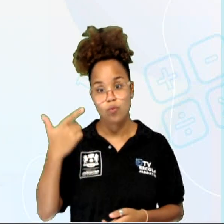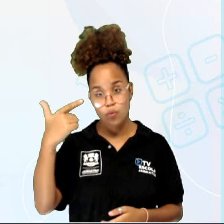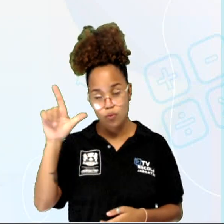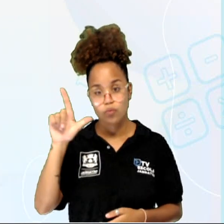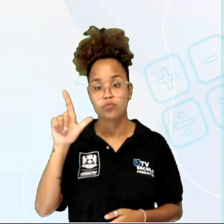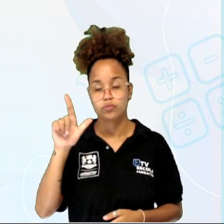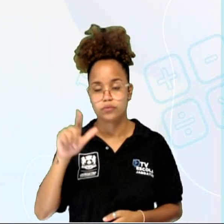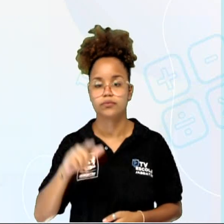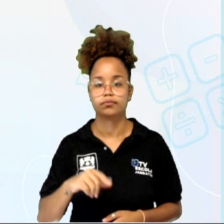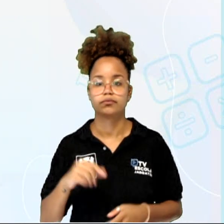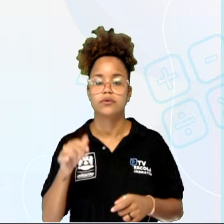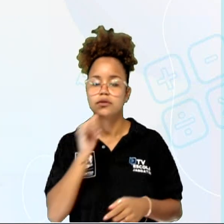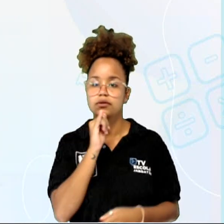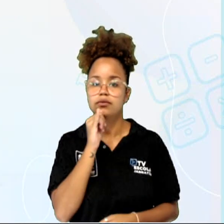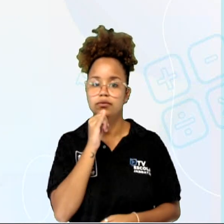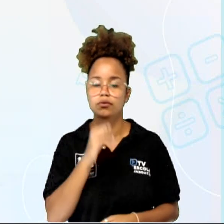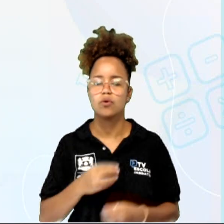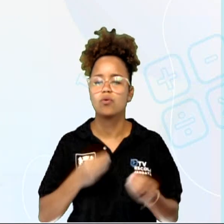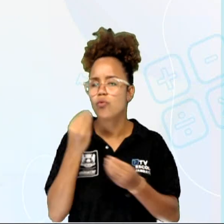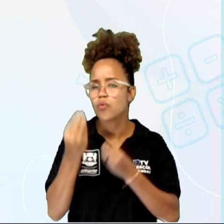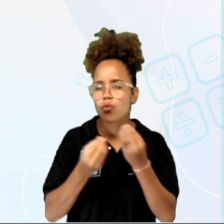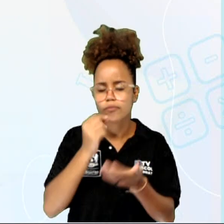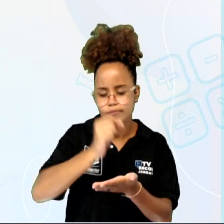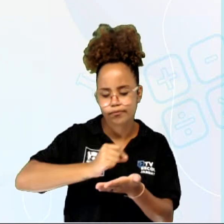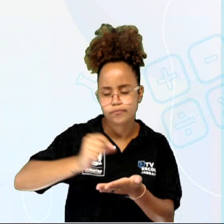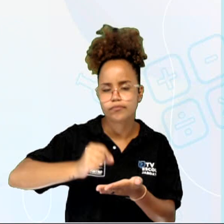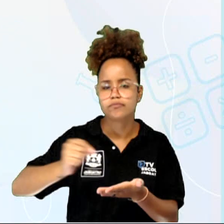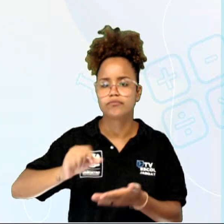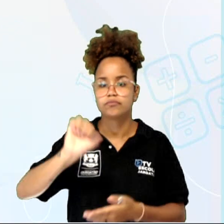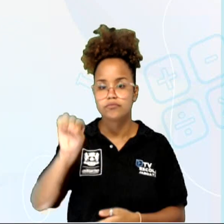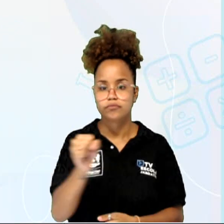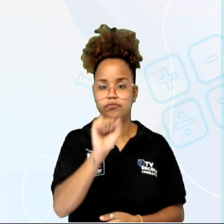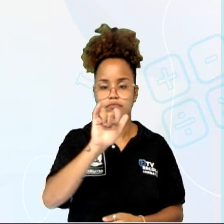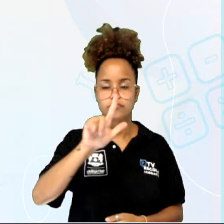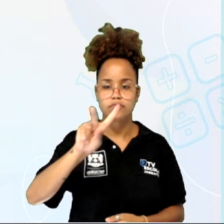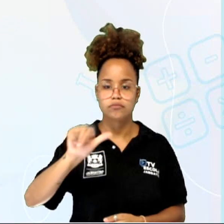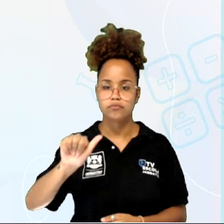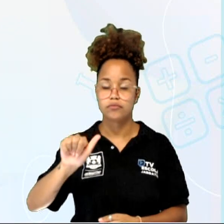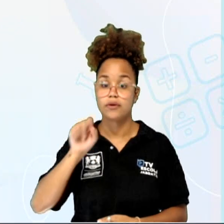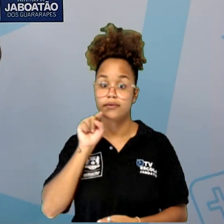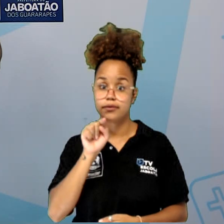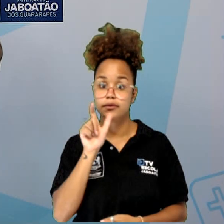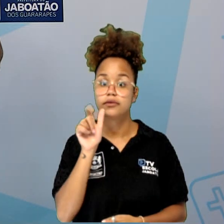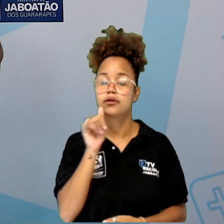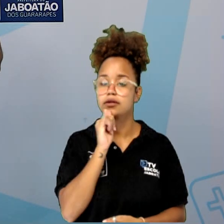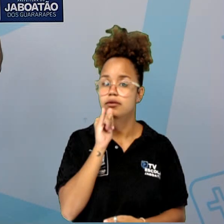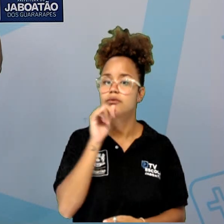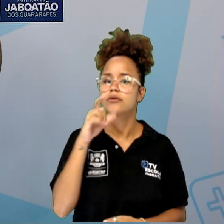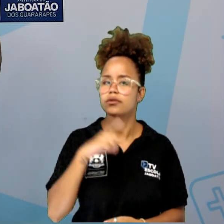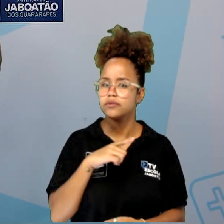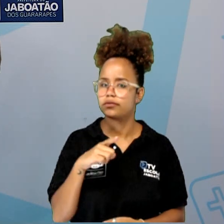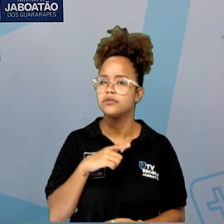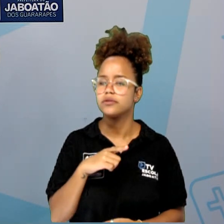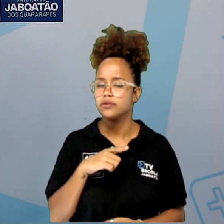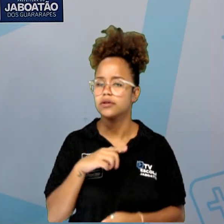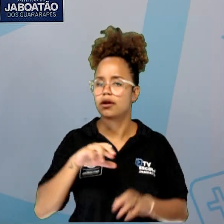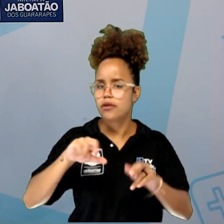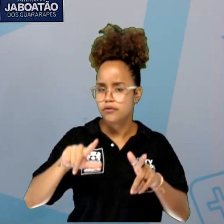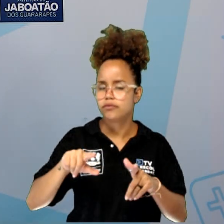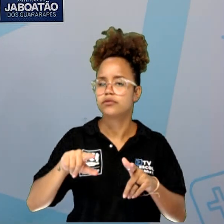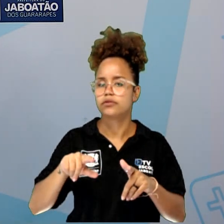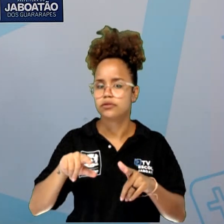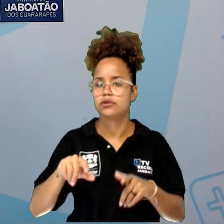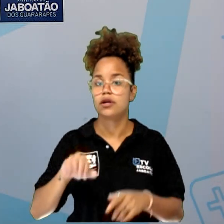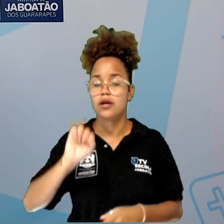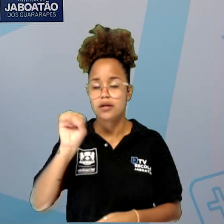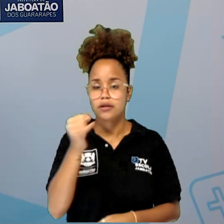situação. How do you spell Silva? Nesse caso aí, a gente já tem uma situação diferente, né?